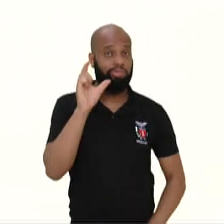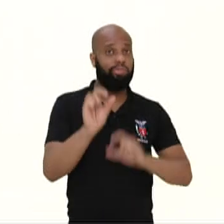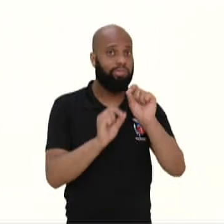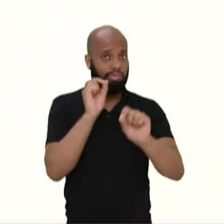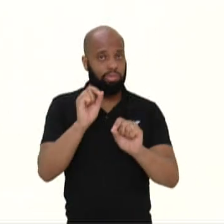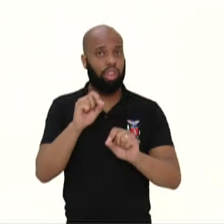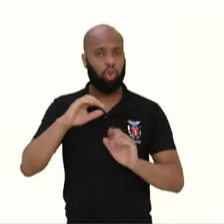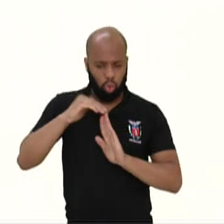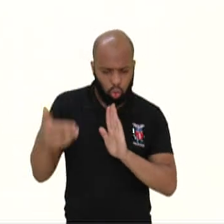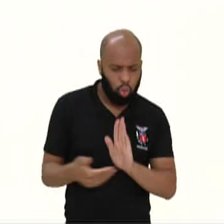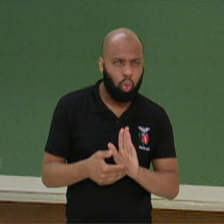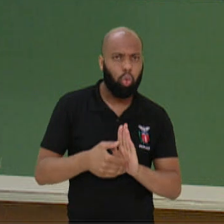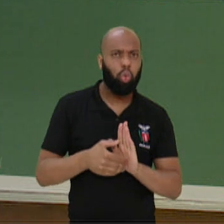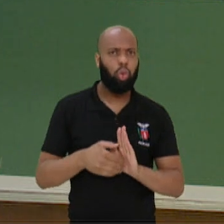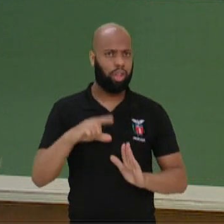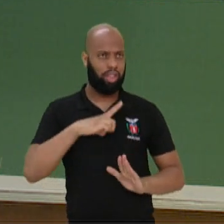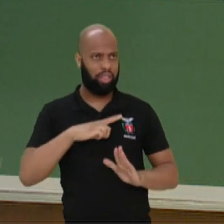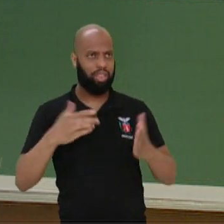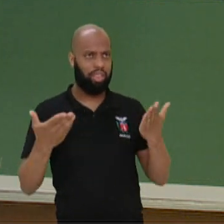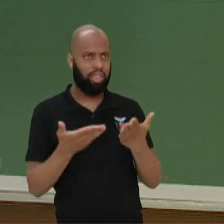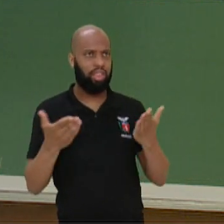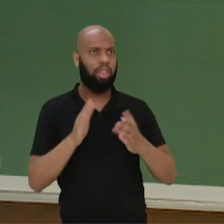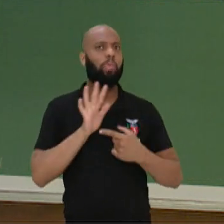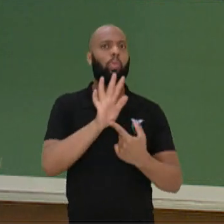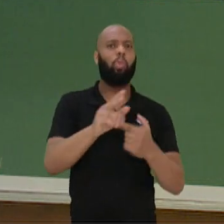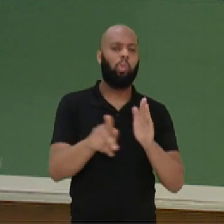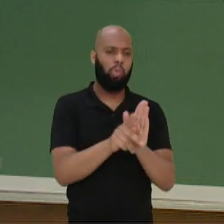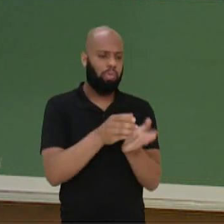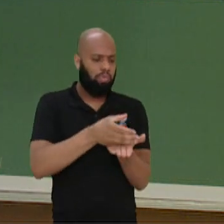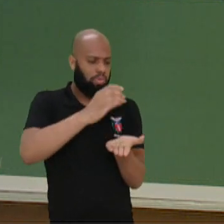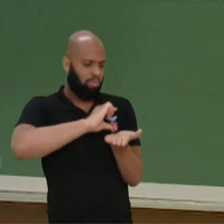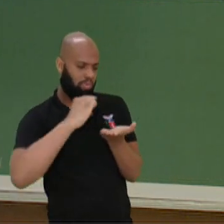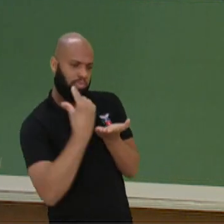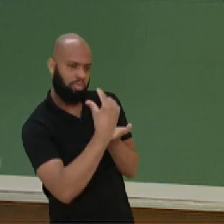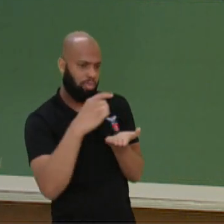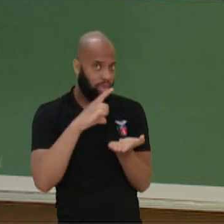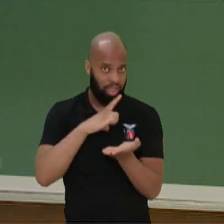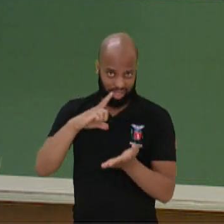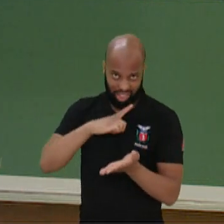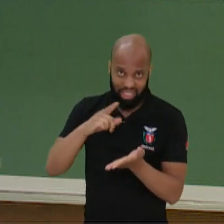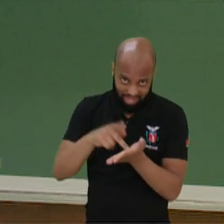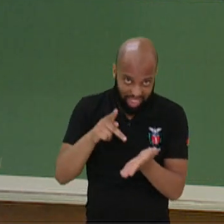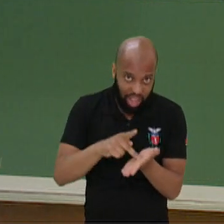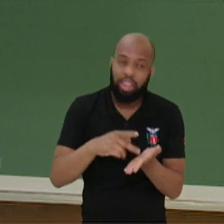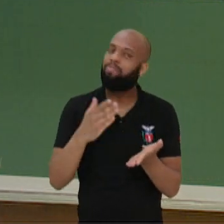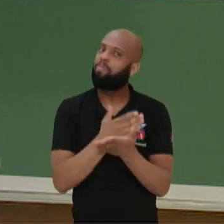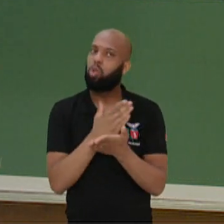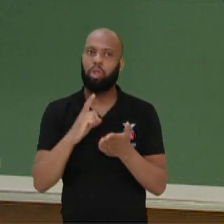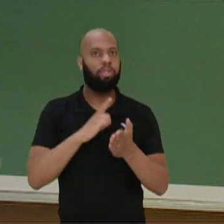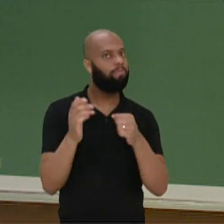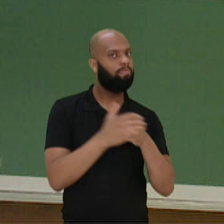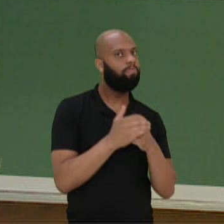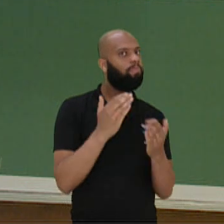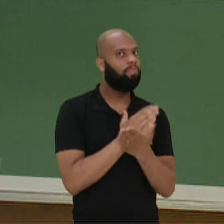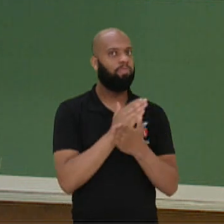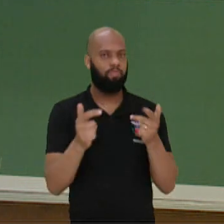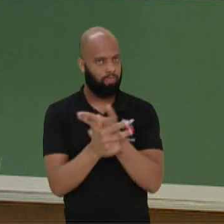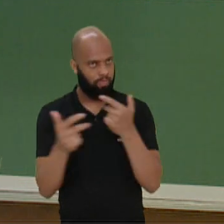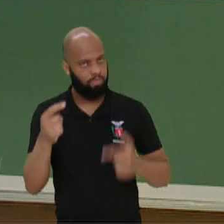que nem tudo o que está no produto que você está consumindo consta no rótulo, isso deve ser